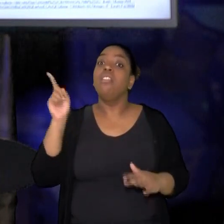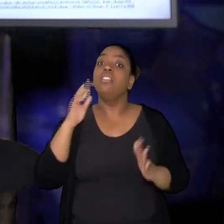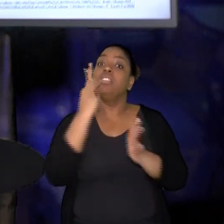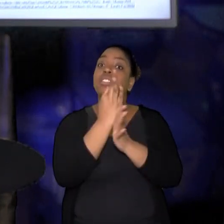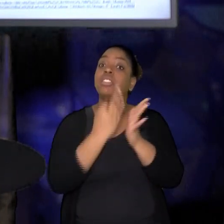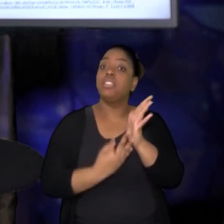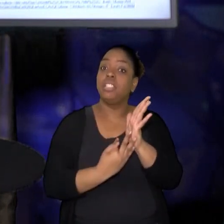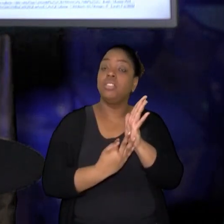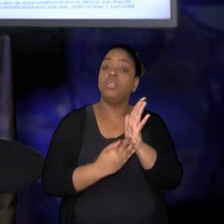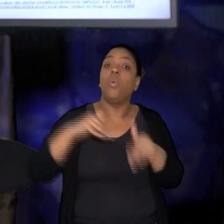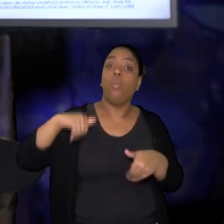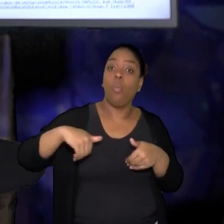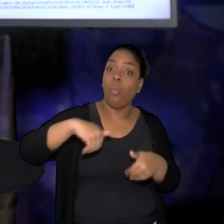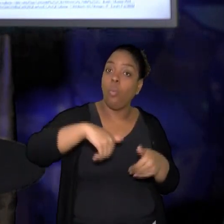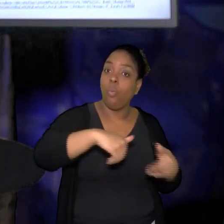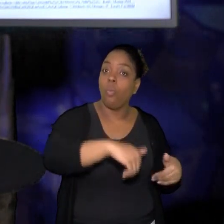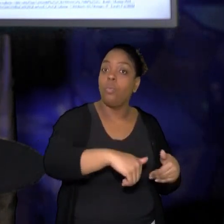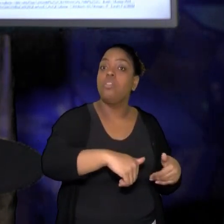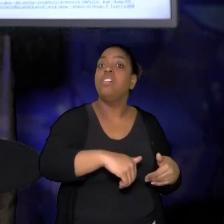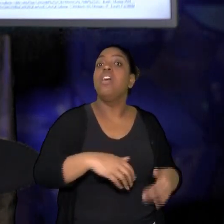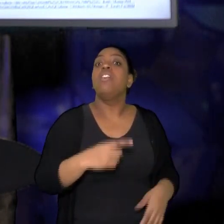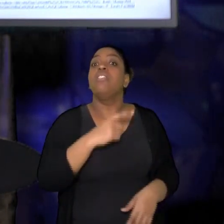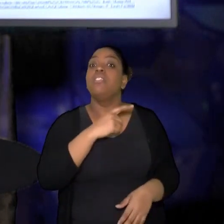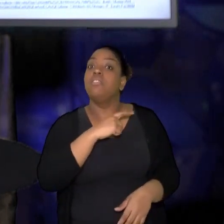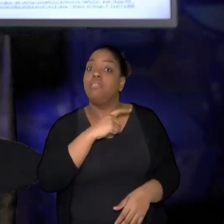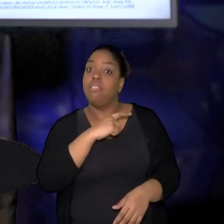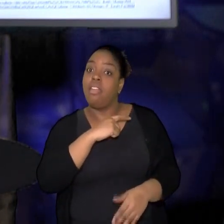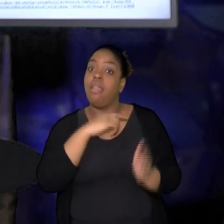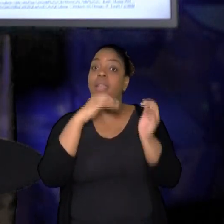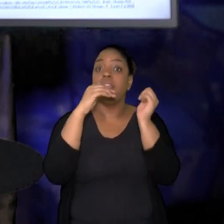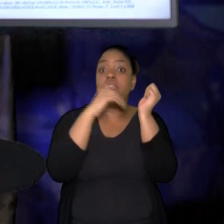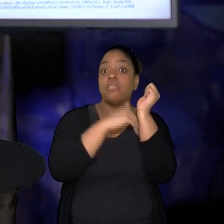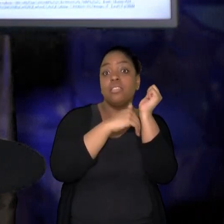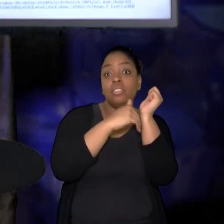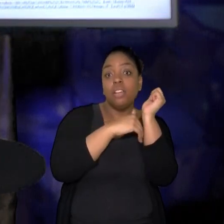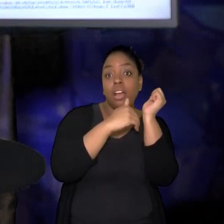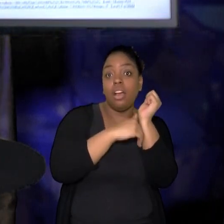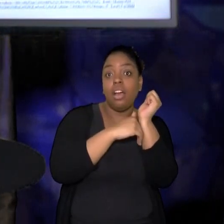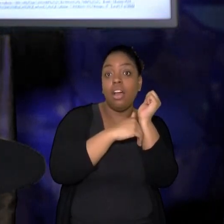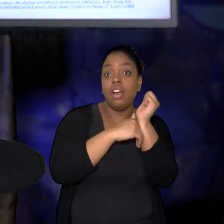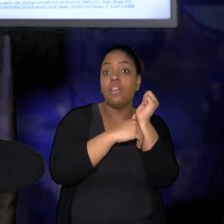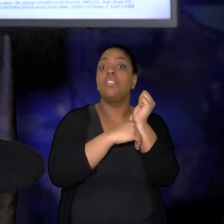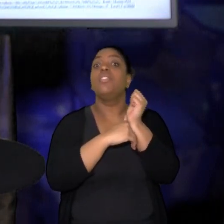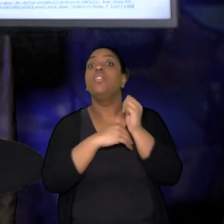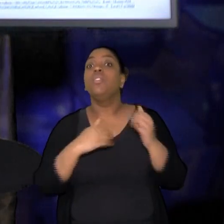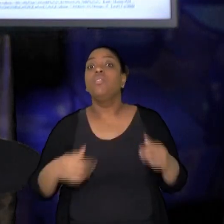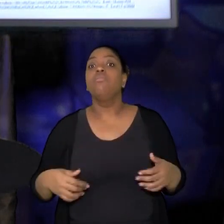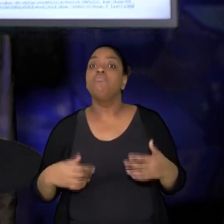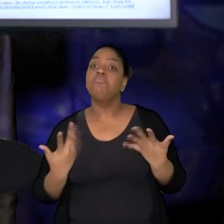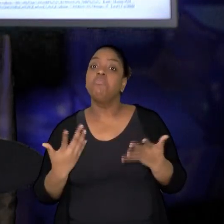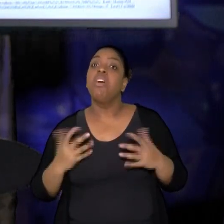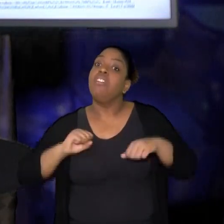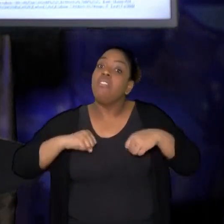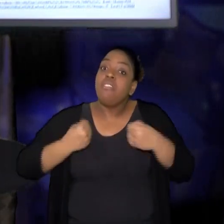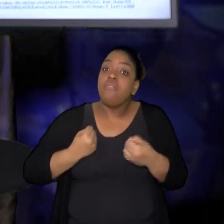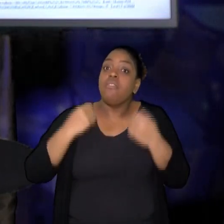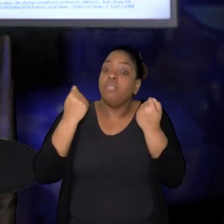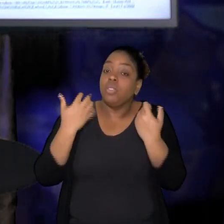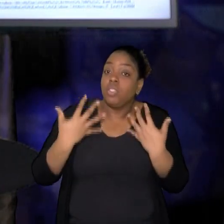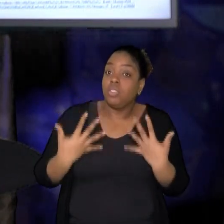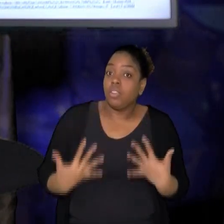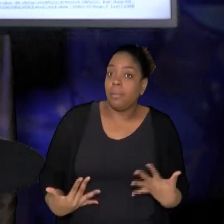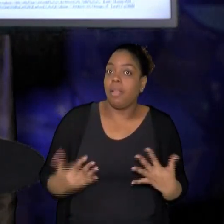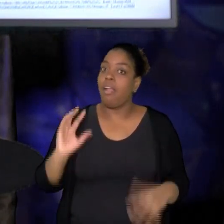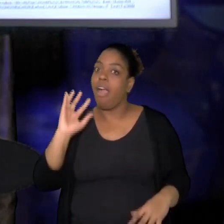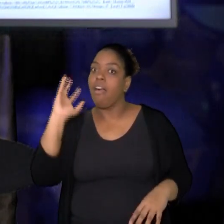o Curupira. Traz fatos misteriosos que tentam explicar acontecimentos